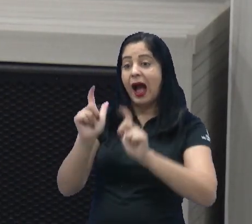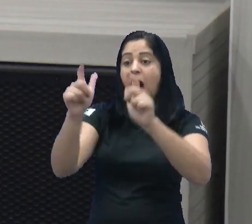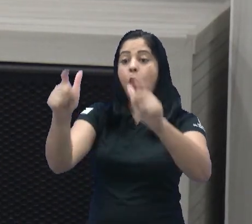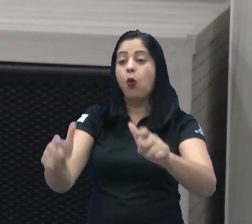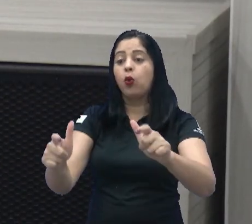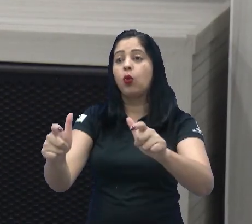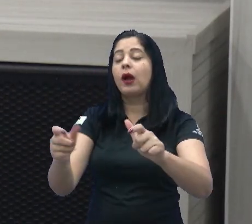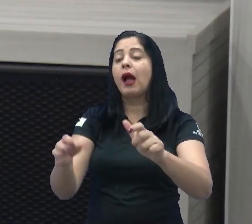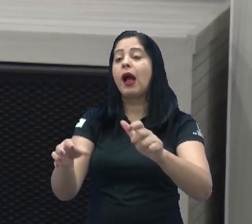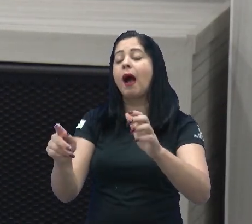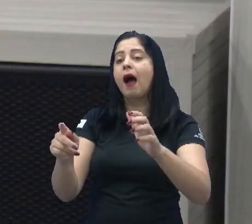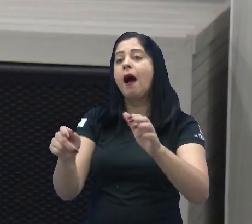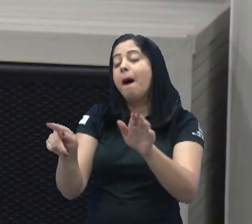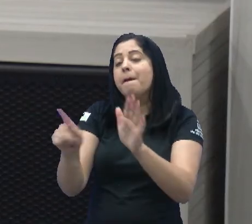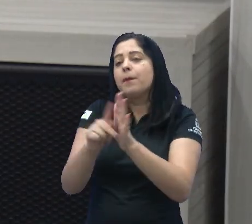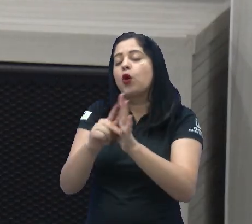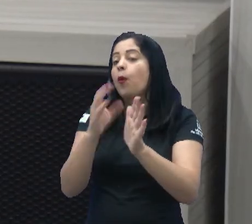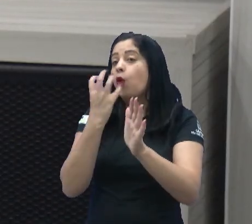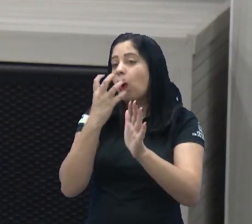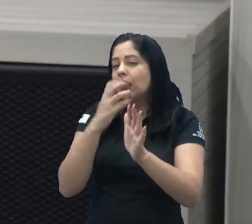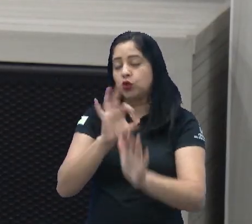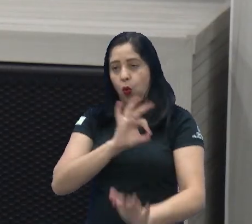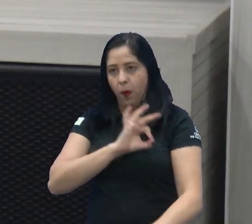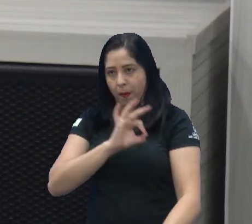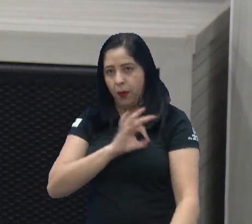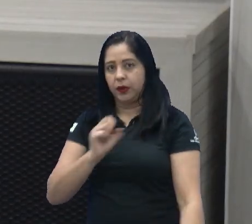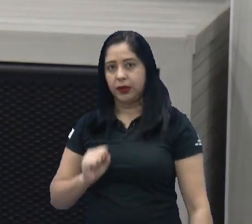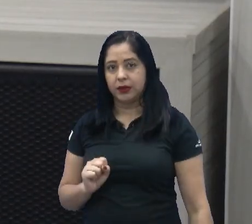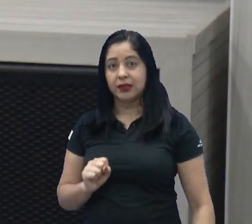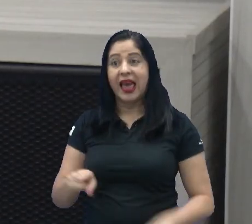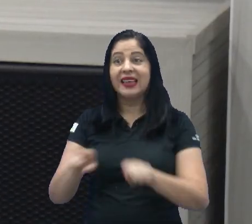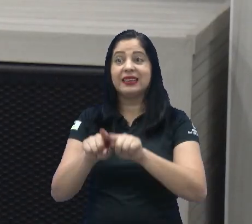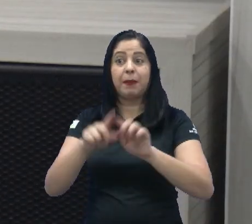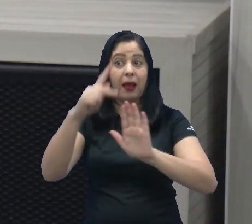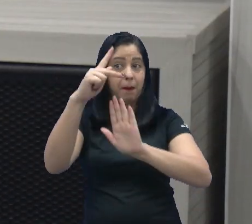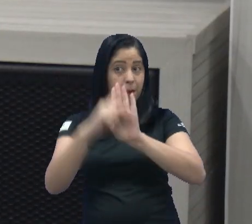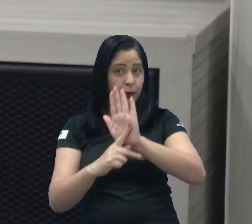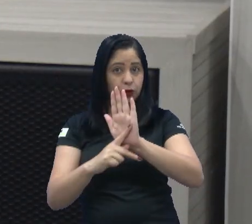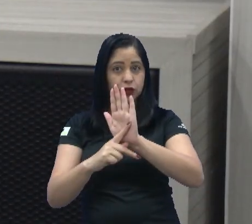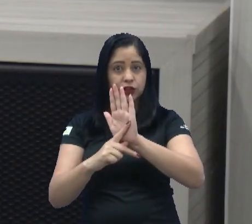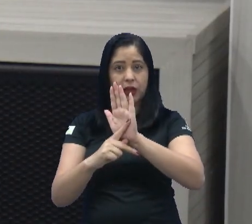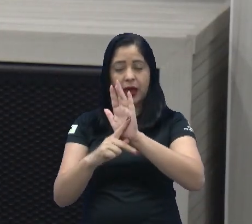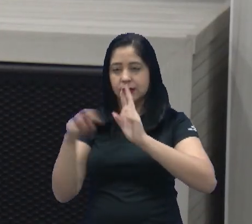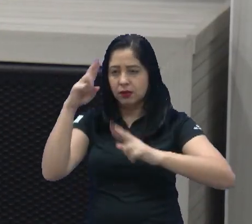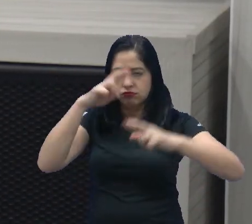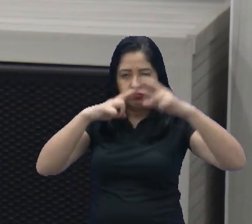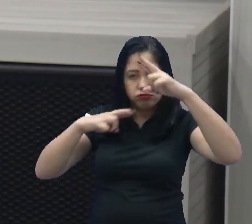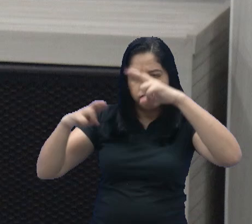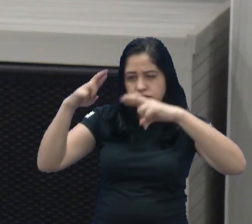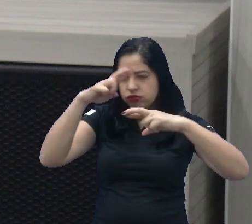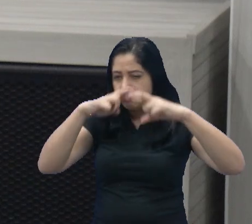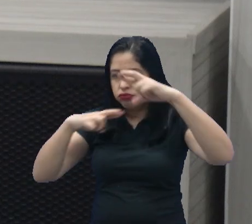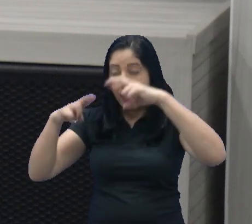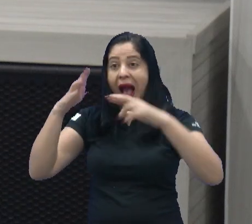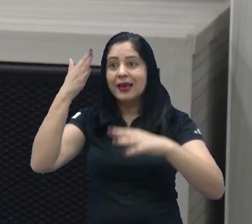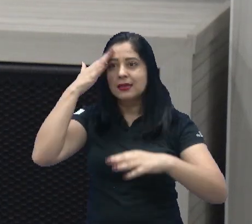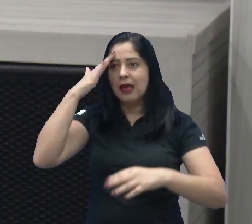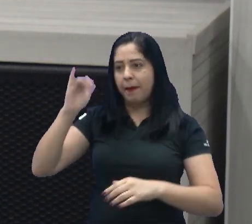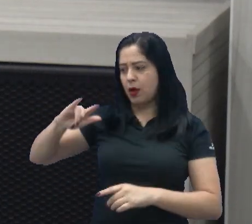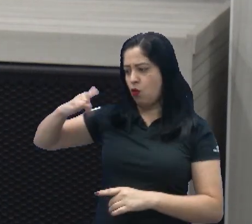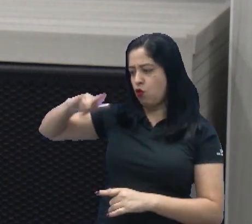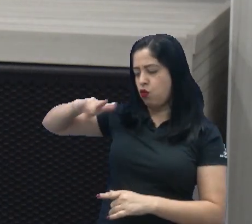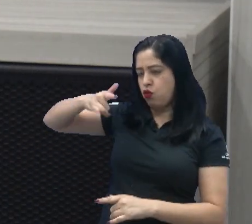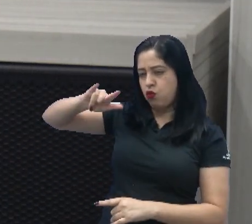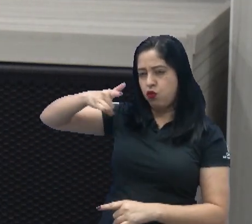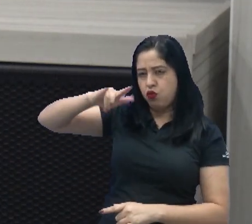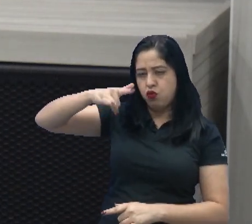mil para a gente iniciar o projeto. O projeto de lei Olho Vivo, que é o monitoramento de drones com tecnologia